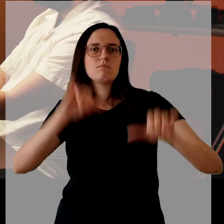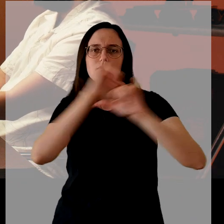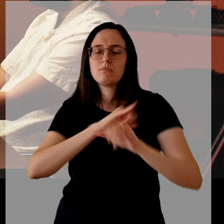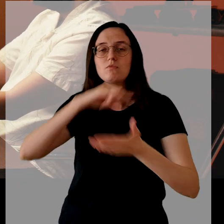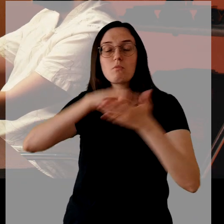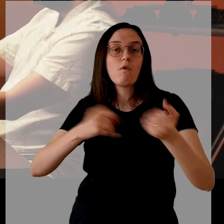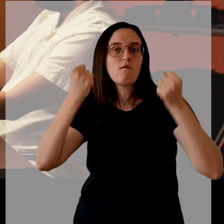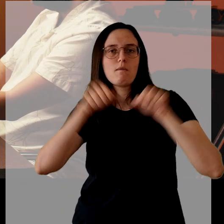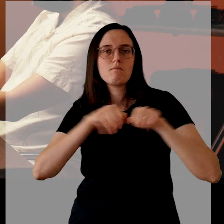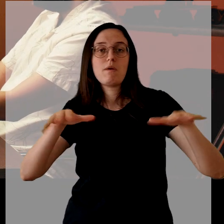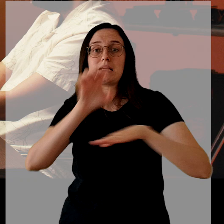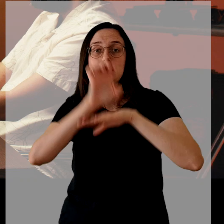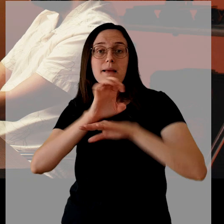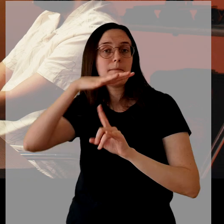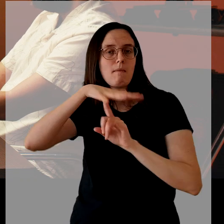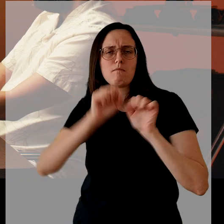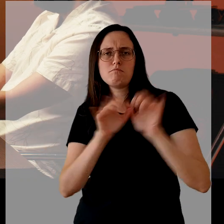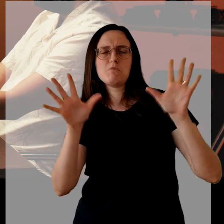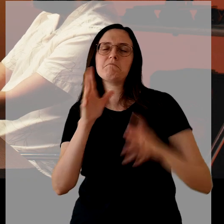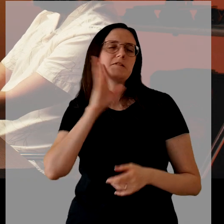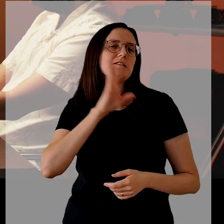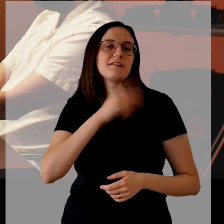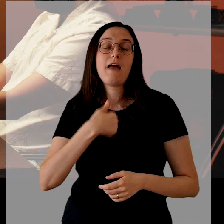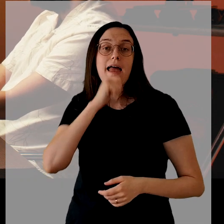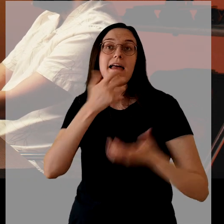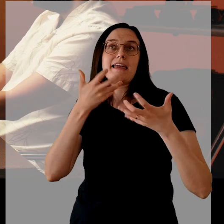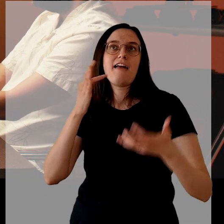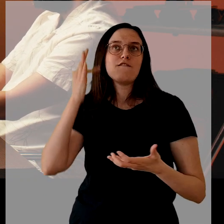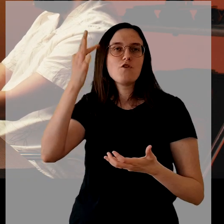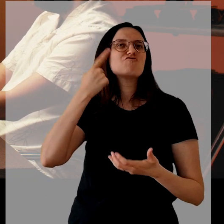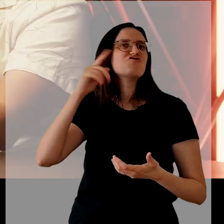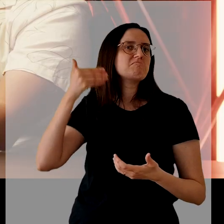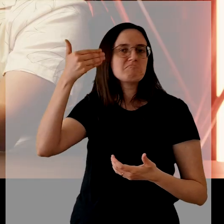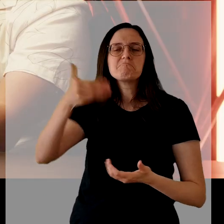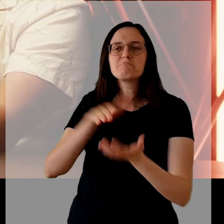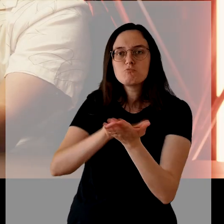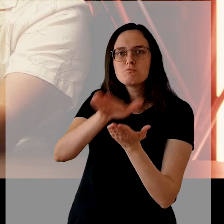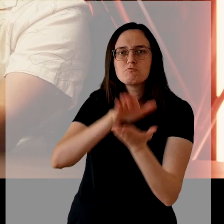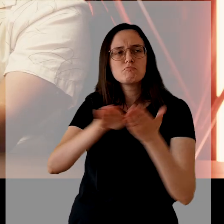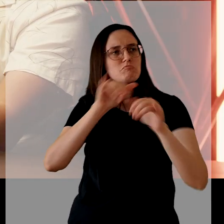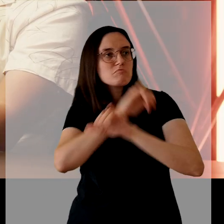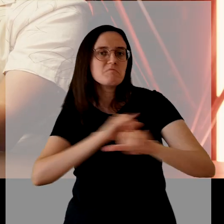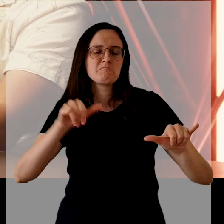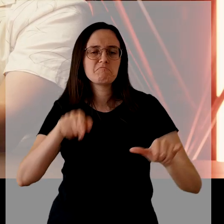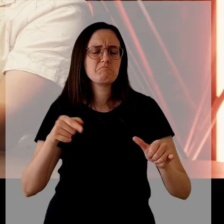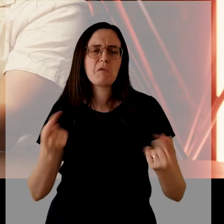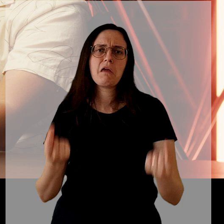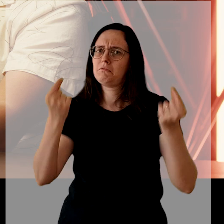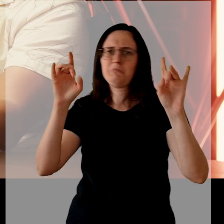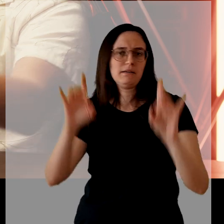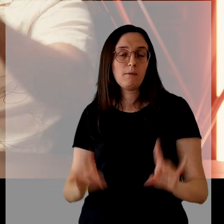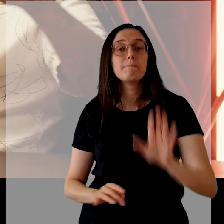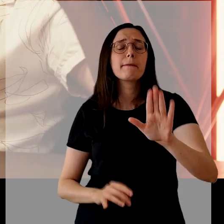fotografia documental que circulou o estado do Paraná inteiro. Foi bem legal. Eu ainda quero publicar isso um dia, um material bem rico, assim. Então, foi